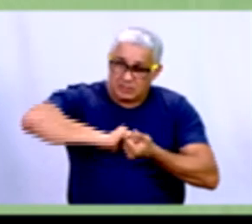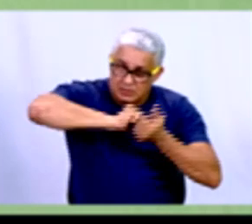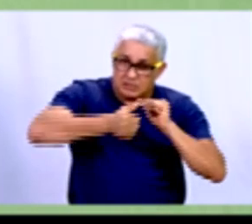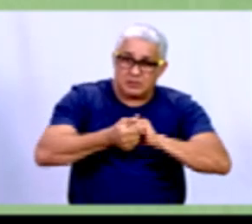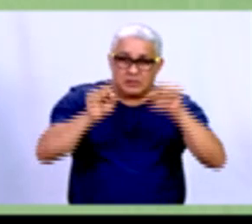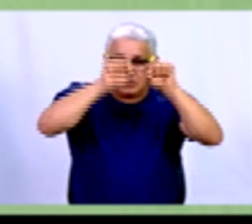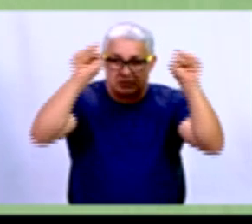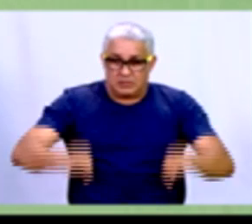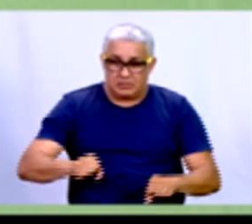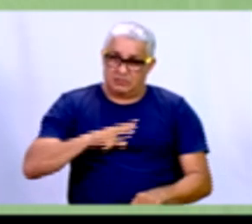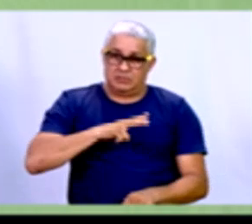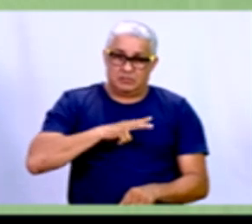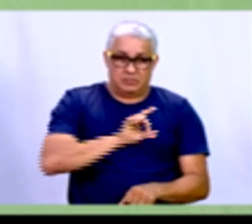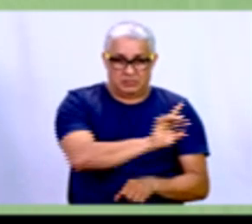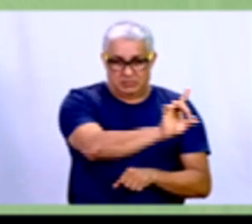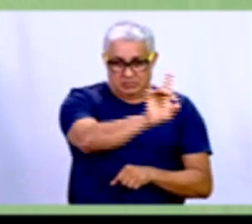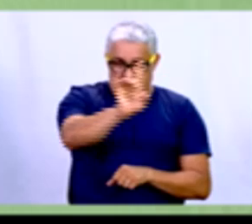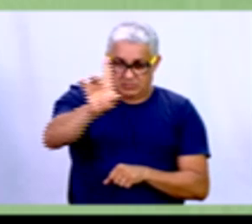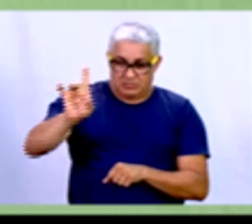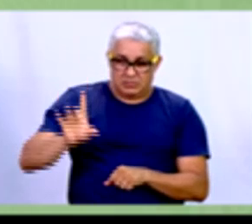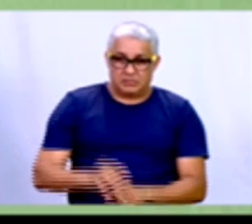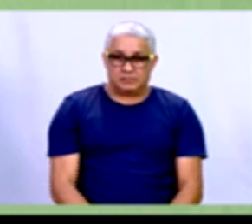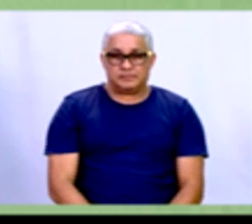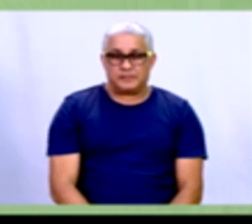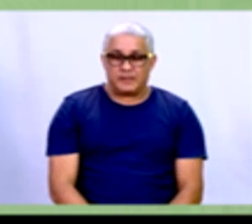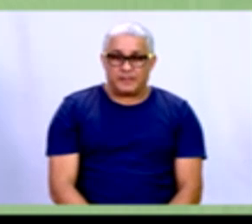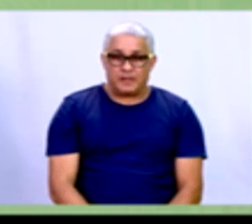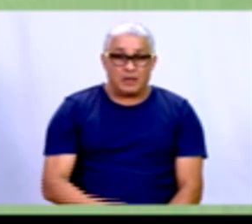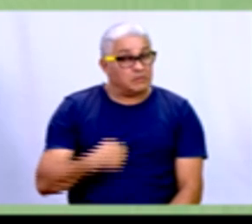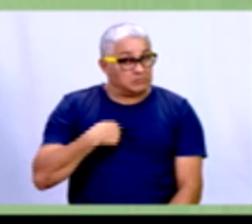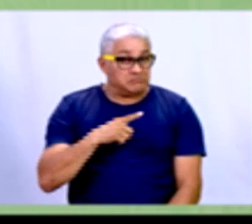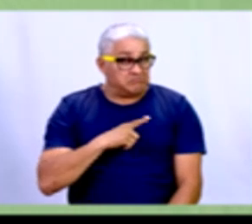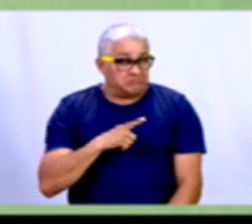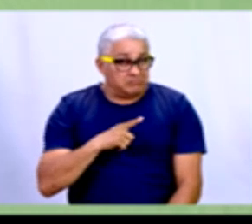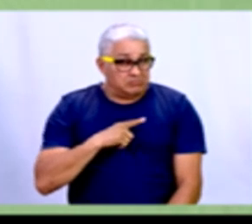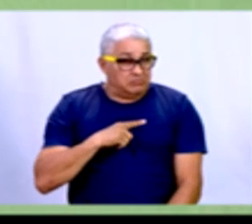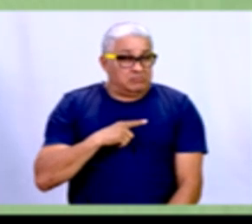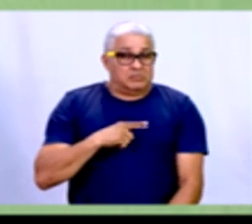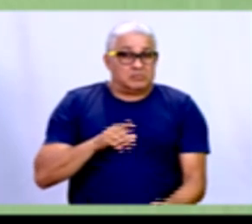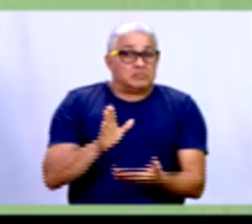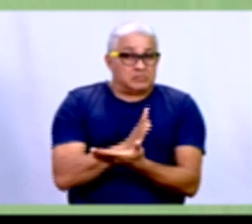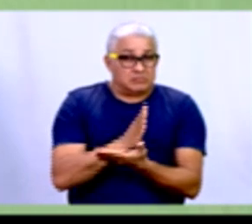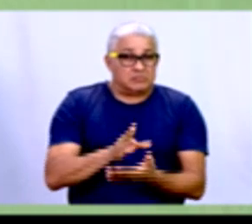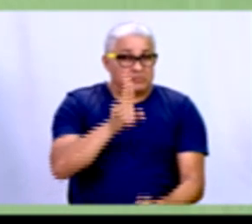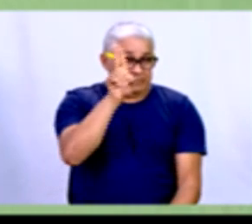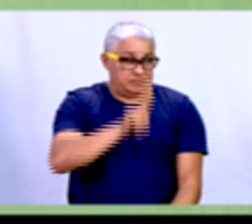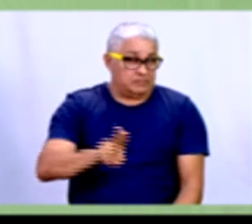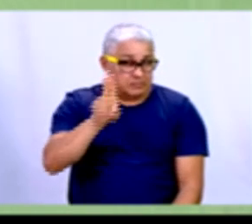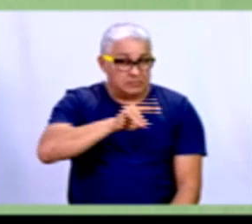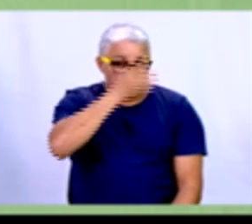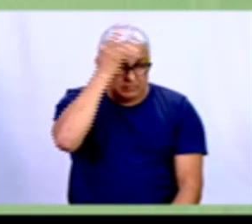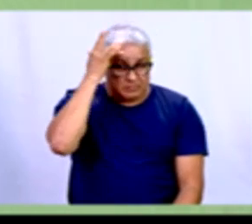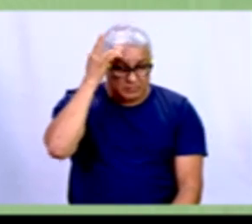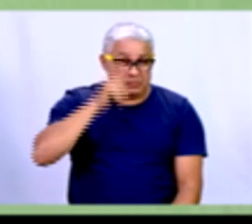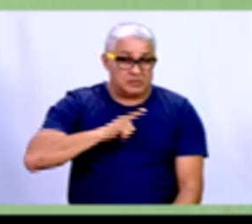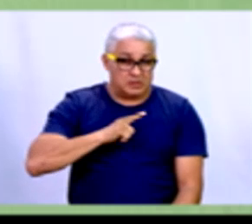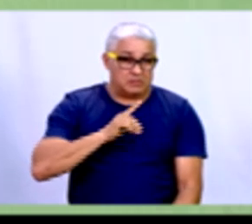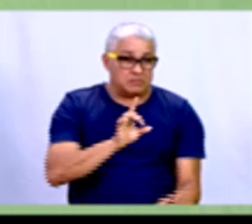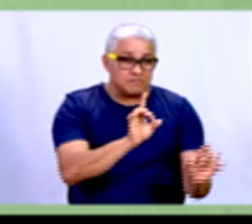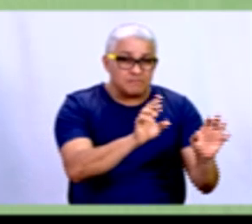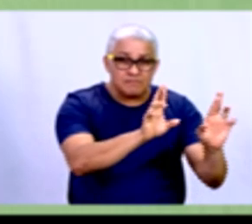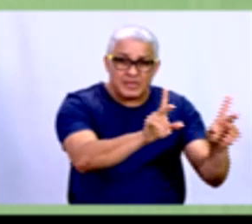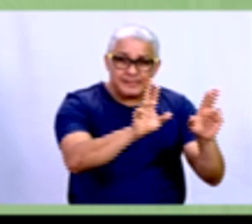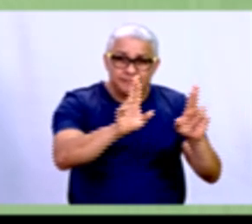suas particularidades. Ou seja, eu tenho usuários que possuem particularidades específicas e eu